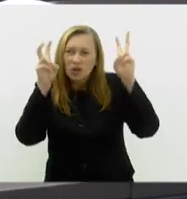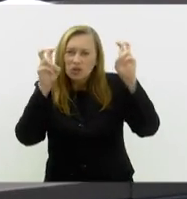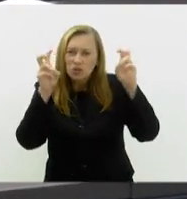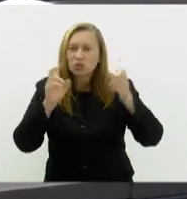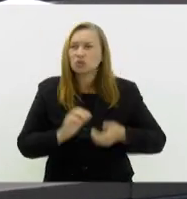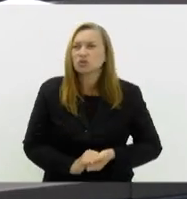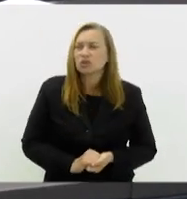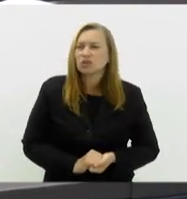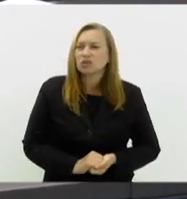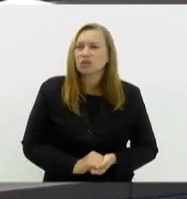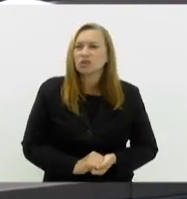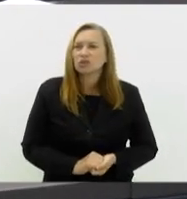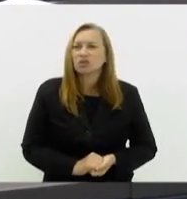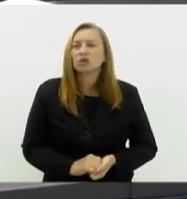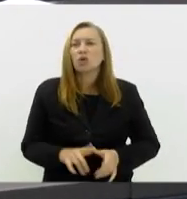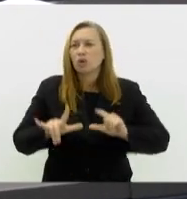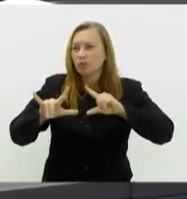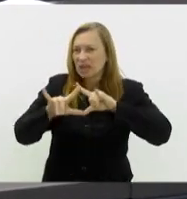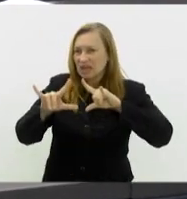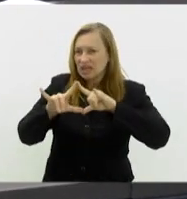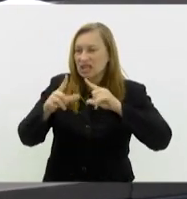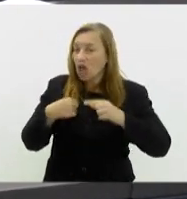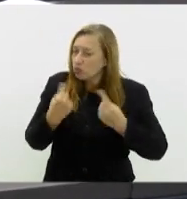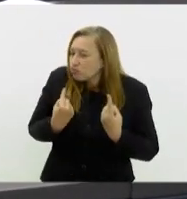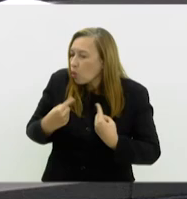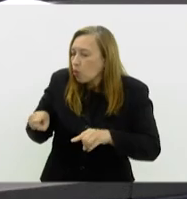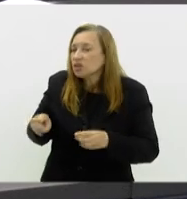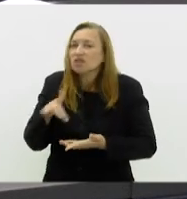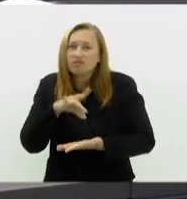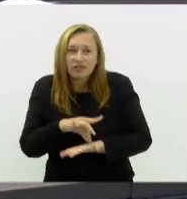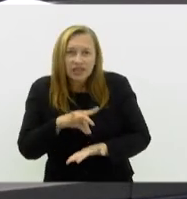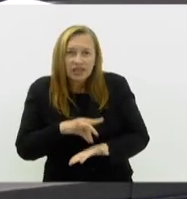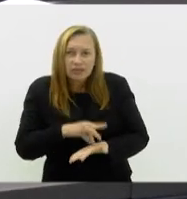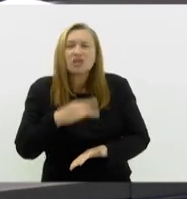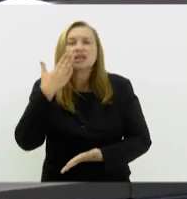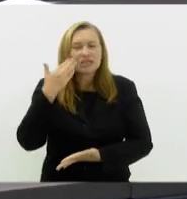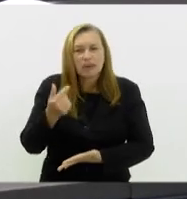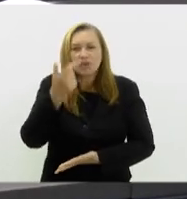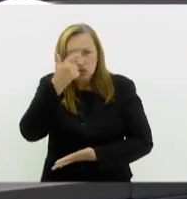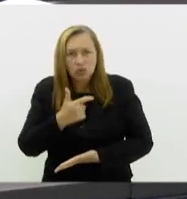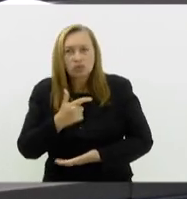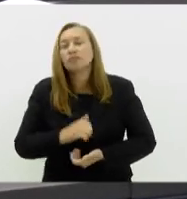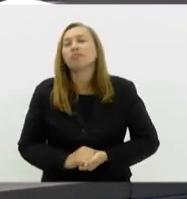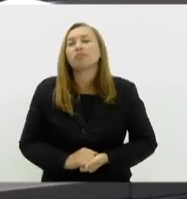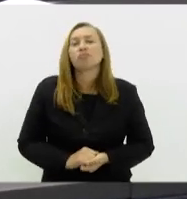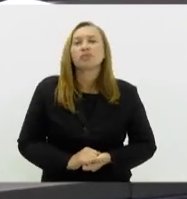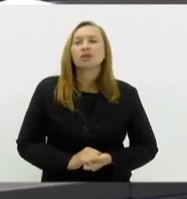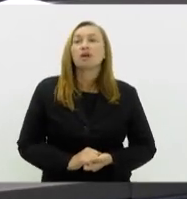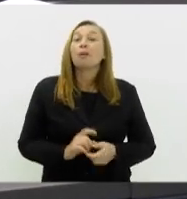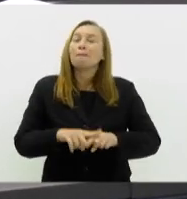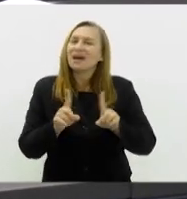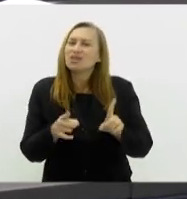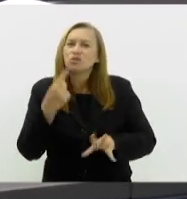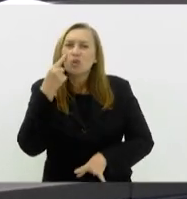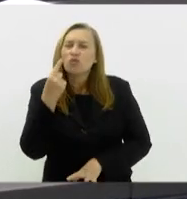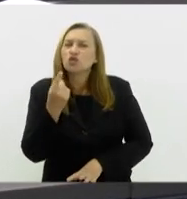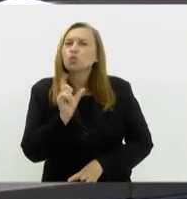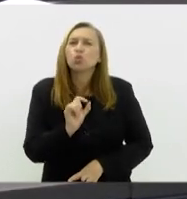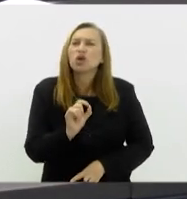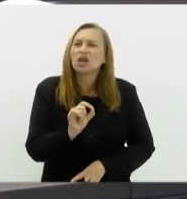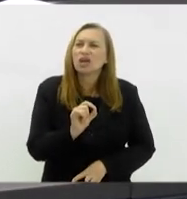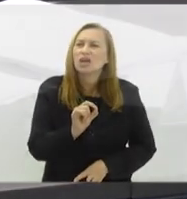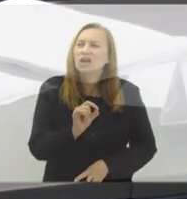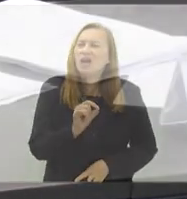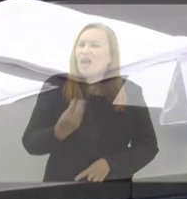eu hoo falar muito na Milícia que eu também sou contra radicalmente Quem me conhece sabe como eu sou mas eu tenho visto é